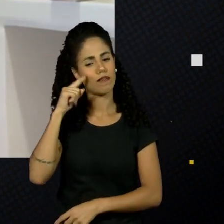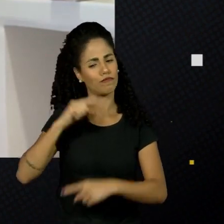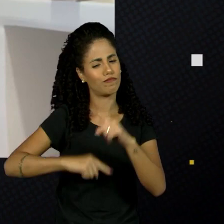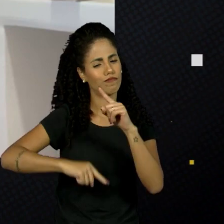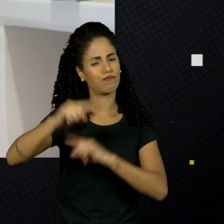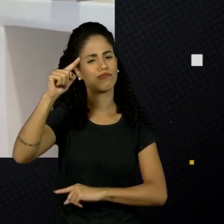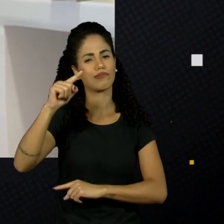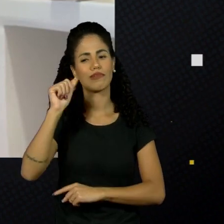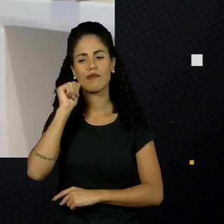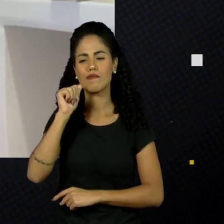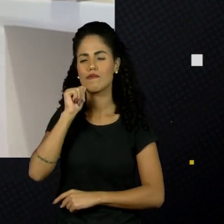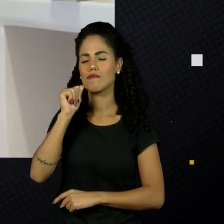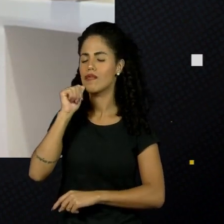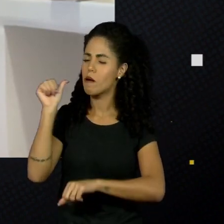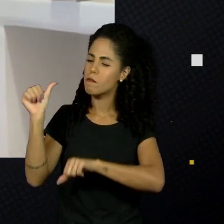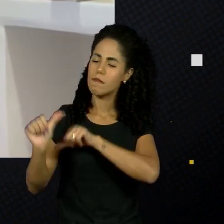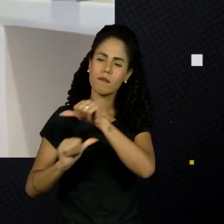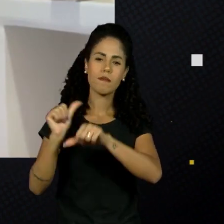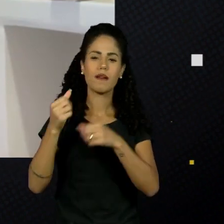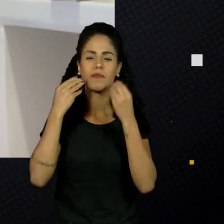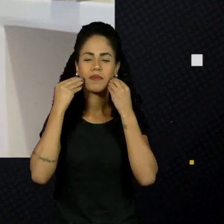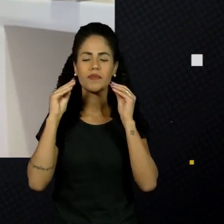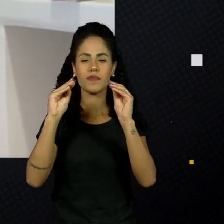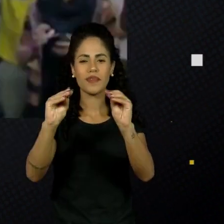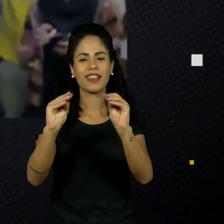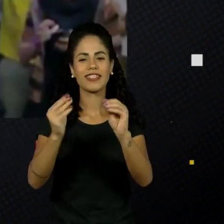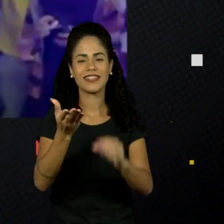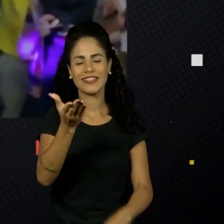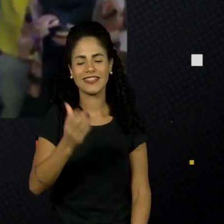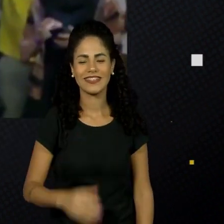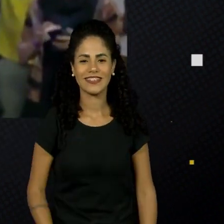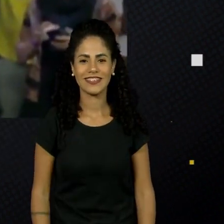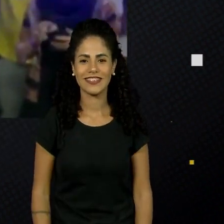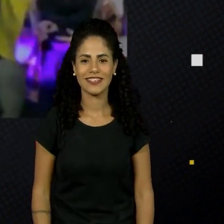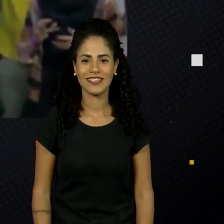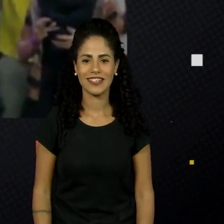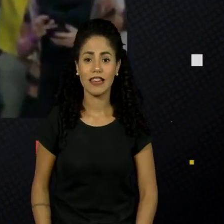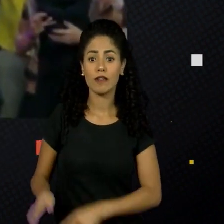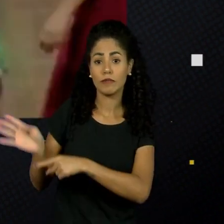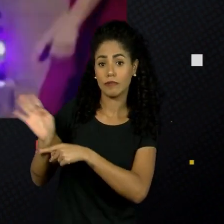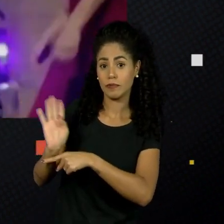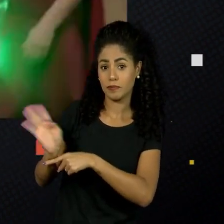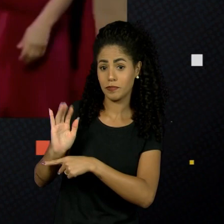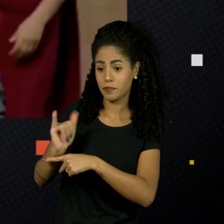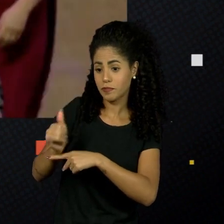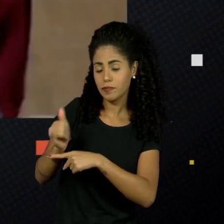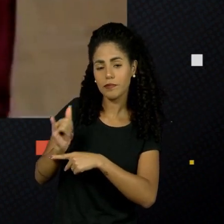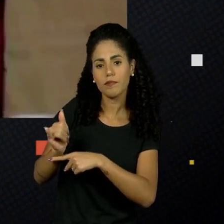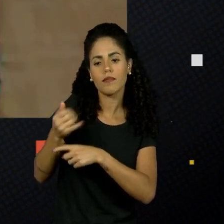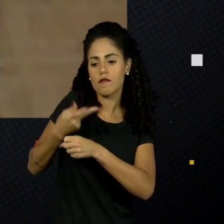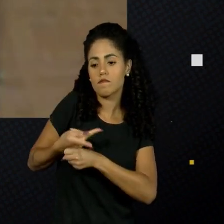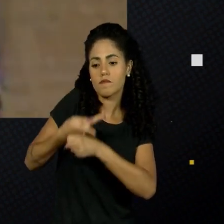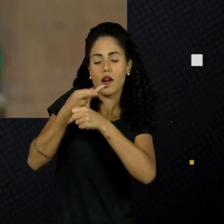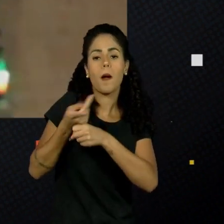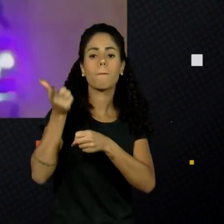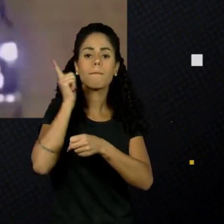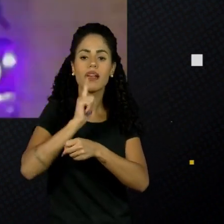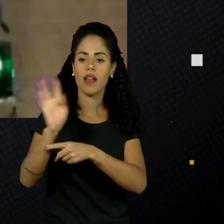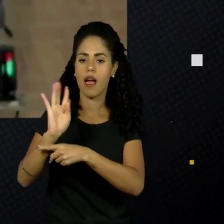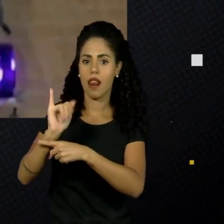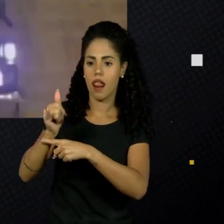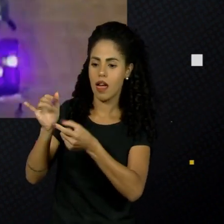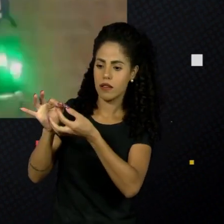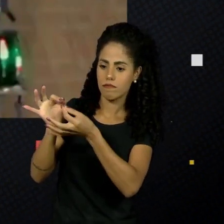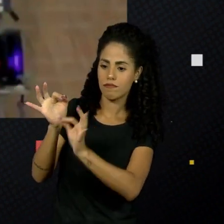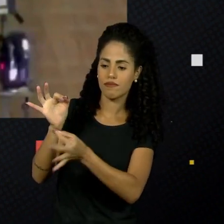uma mulher fênix. Um beijo para você, Badi. Esse filme acabou ganhando o melhor documentário de